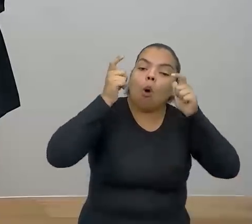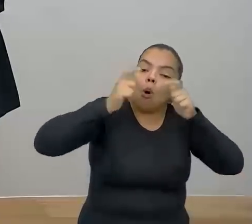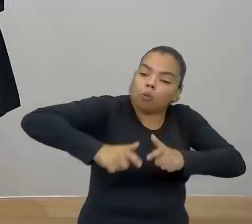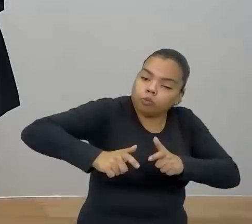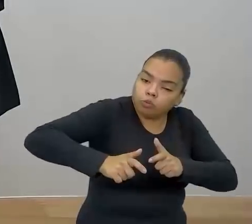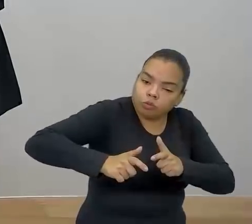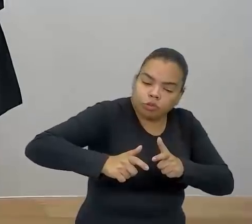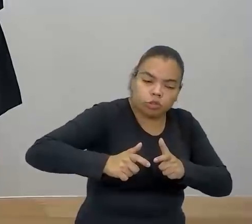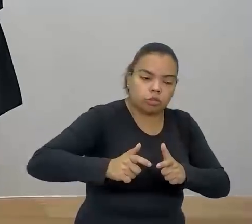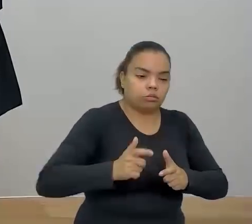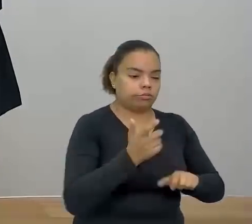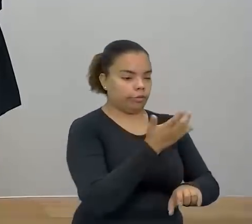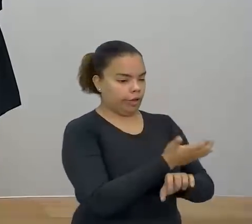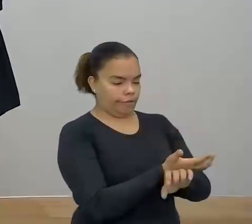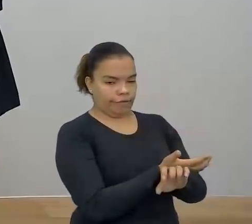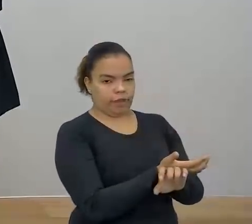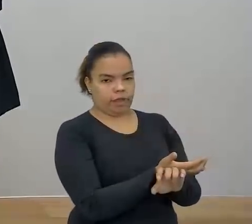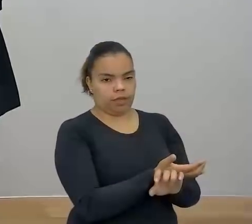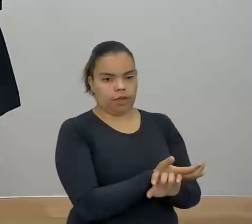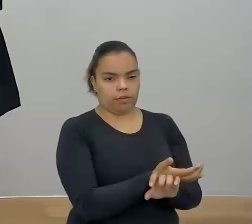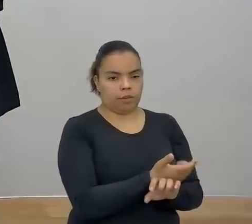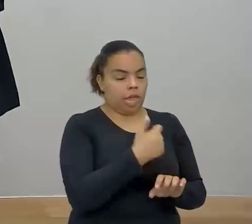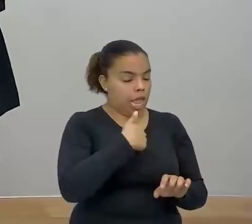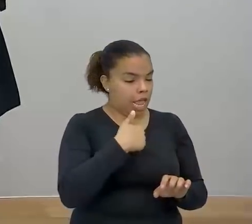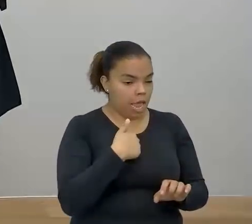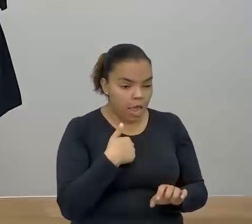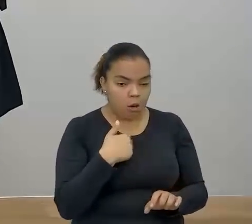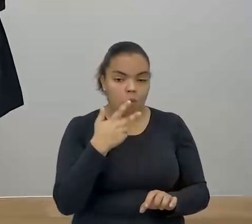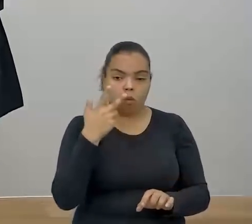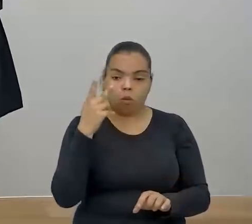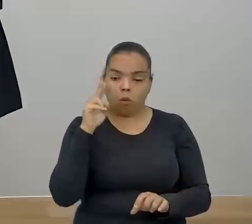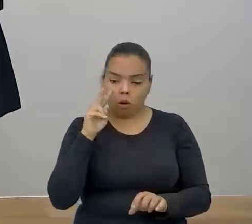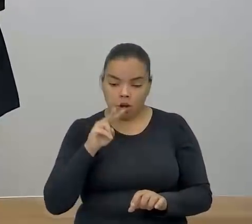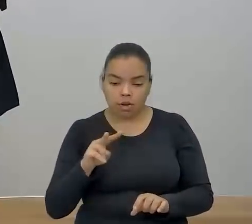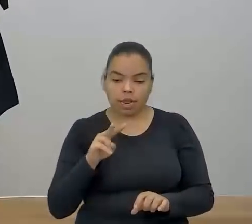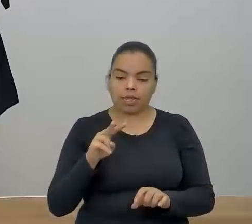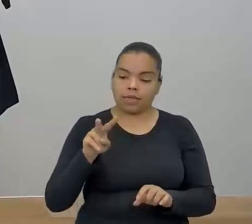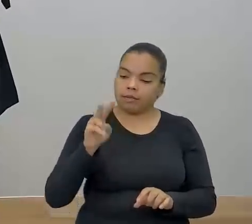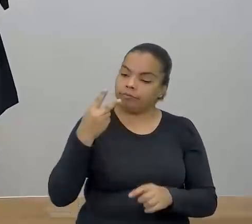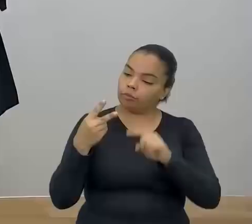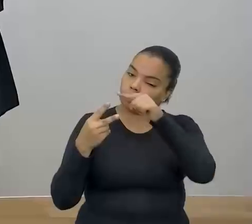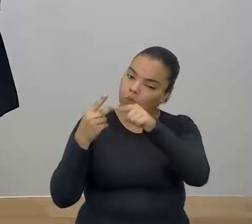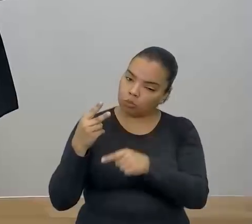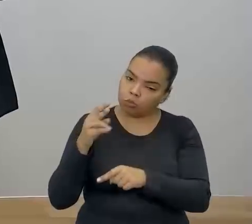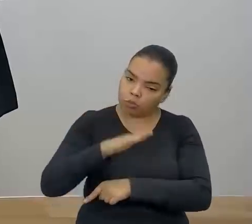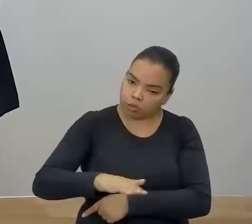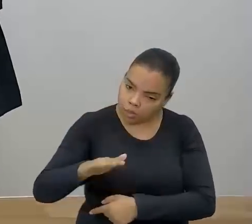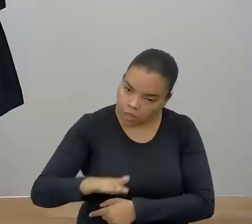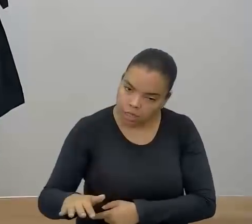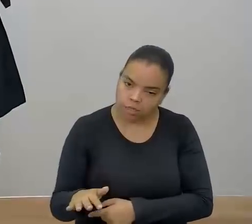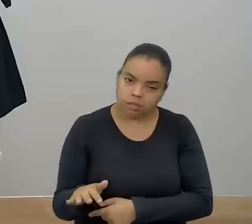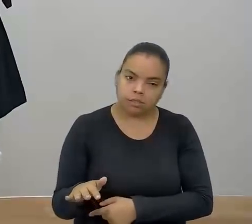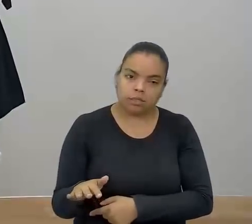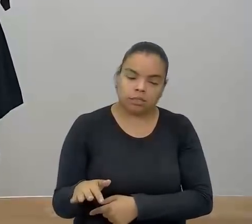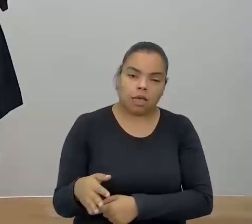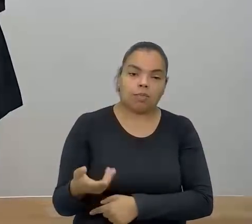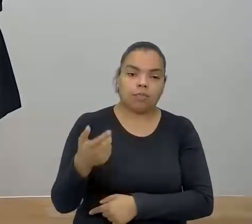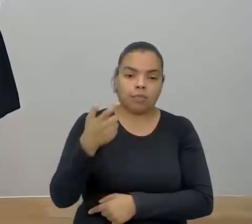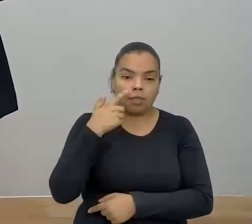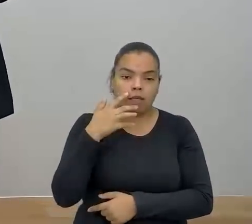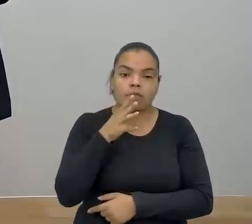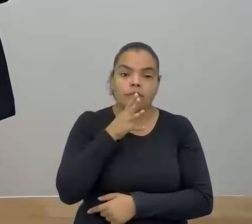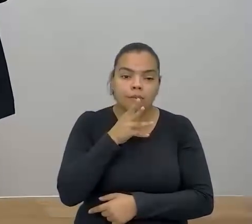visualizando naquela imagem a caveira. Porque, a princípio, eu olhei e visualizei duas crianças, né? Eu demorei para visualizar